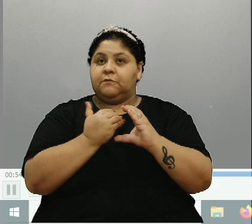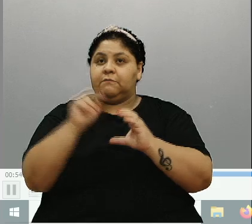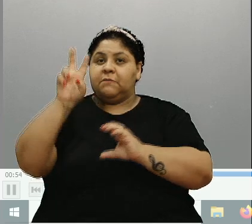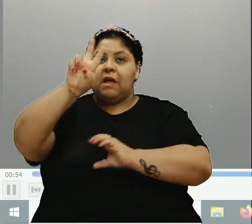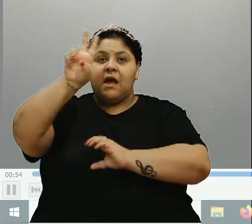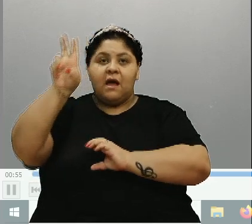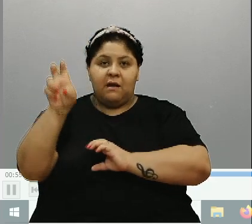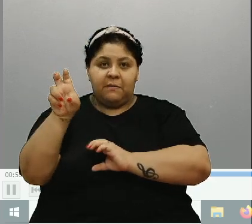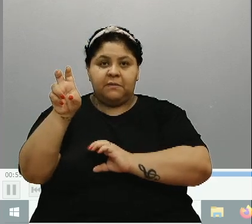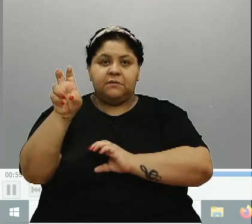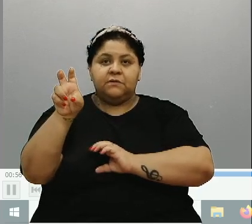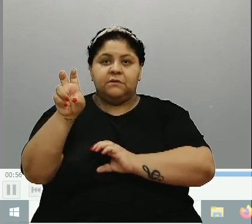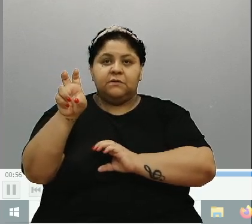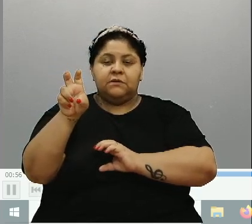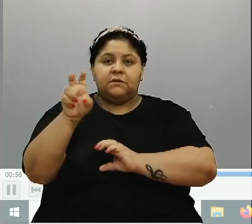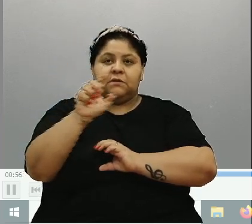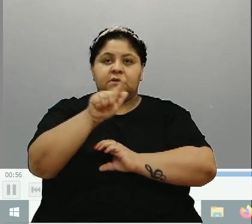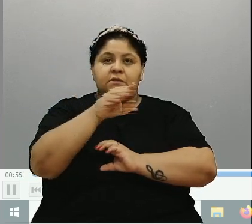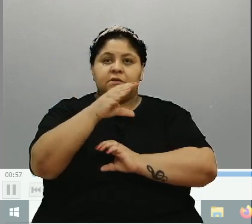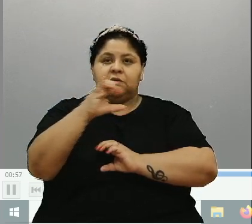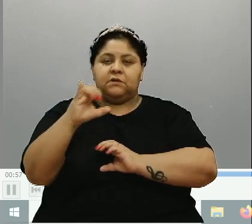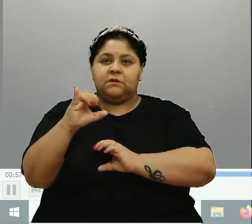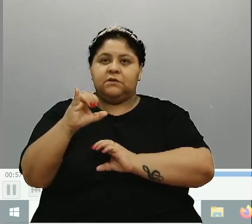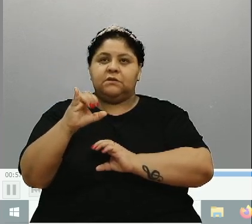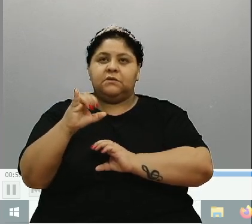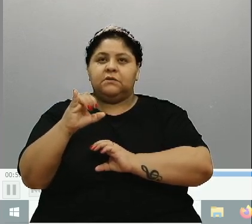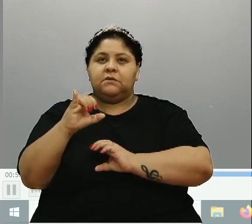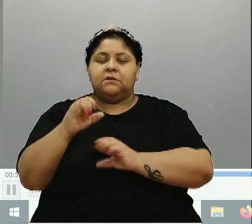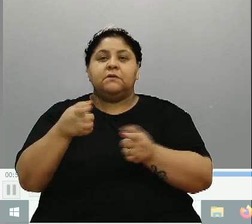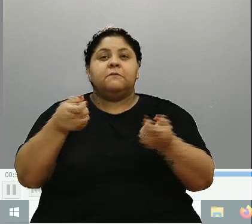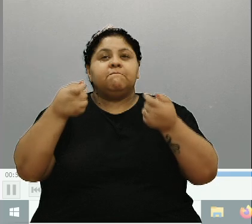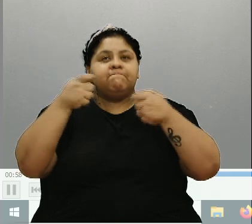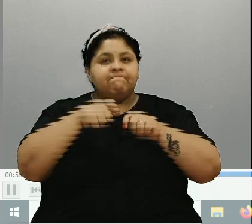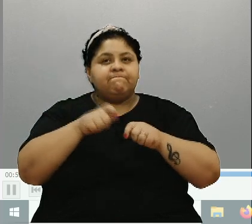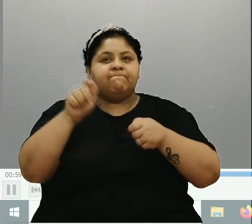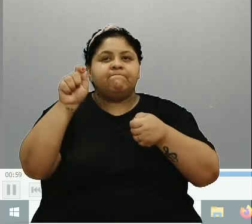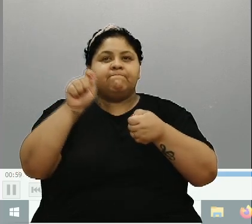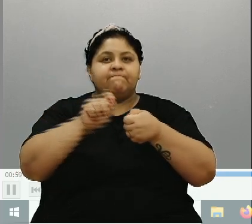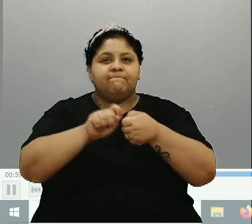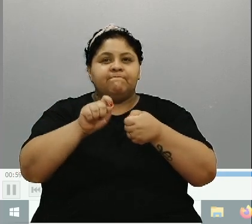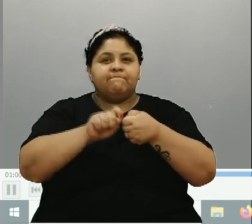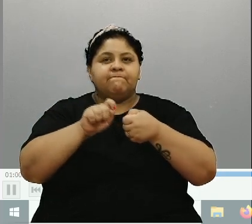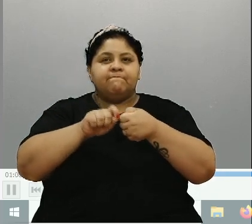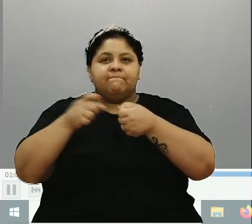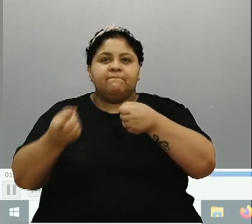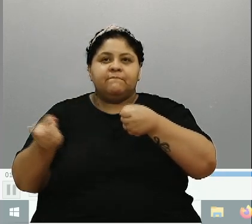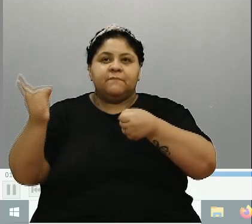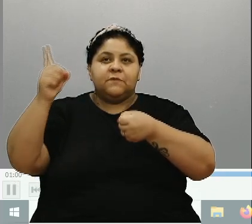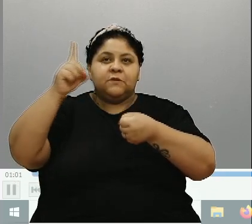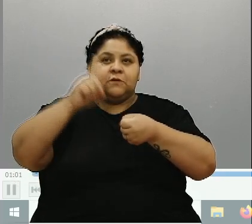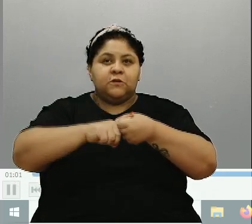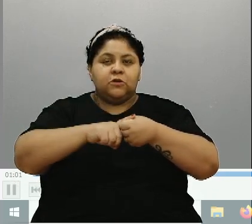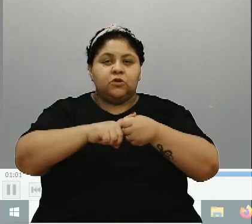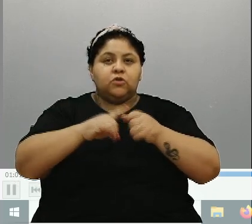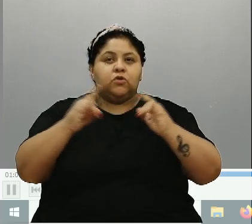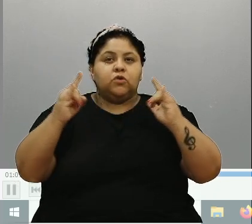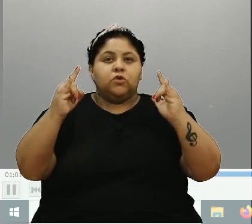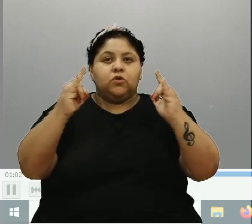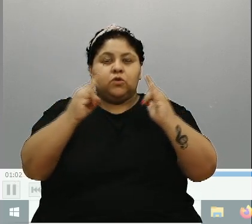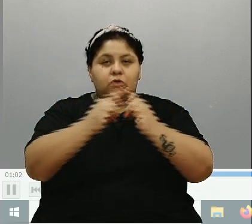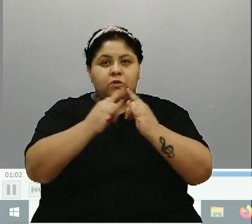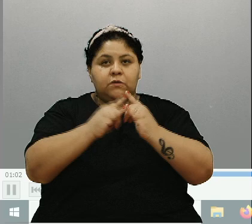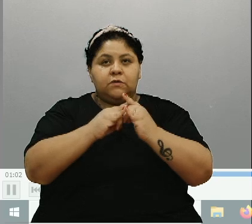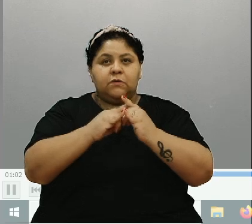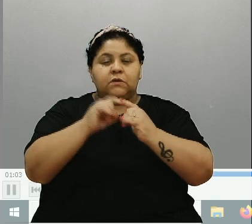aspas, a GCI realmente precisa fazer a retomada do imóvel. Espero